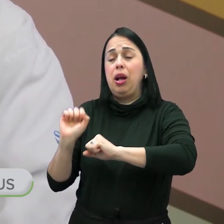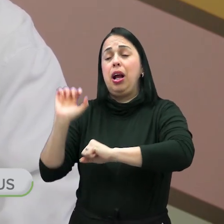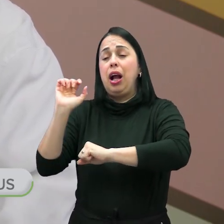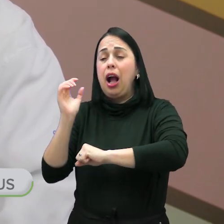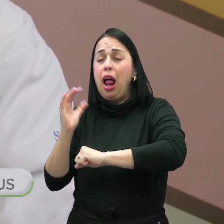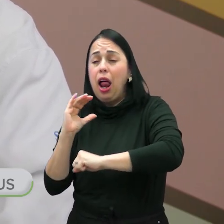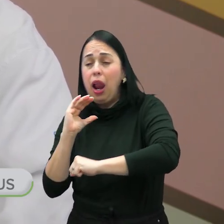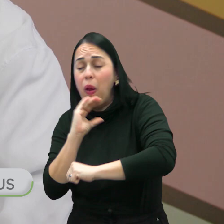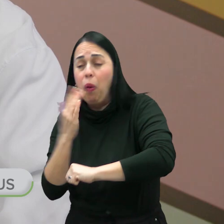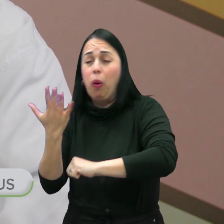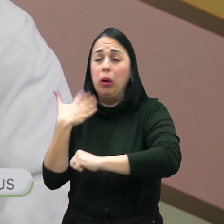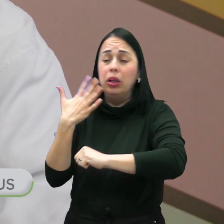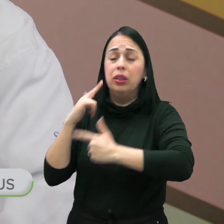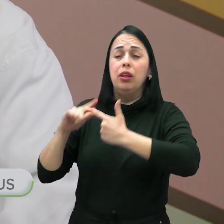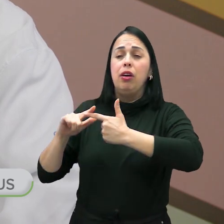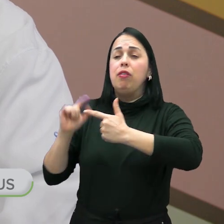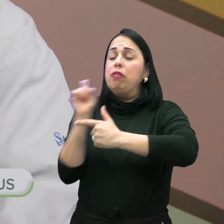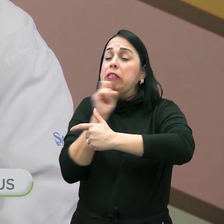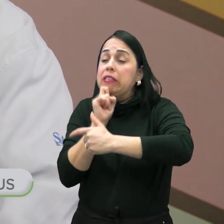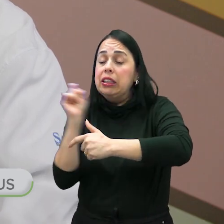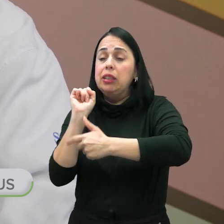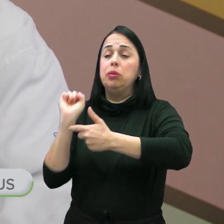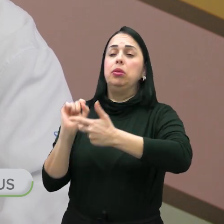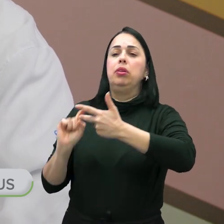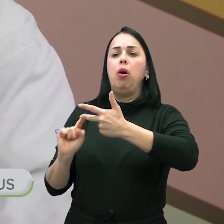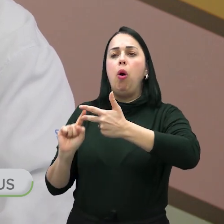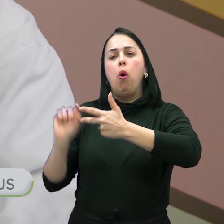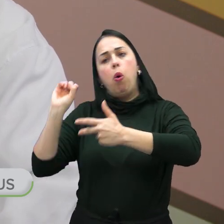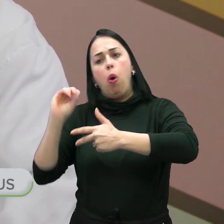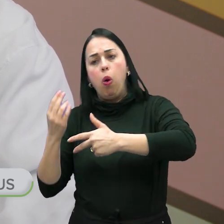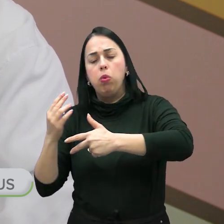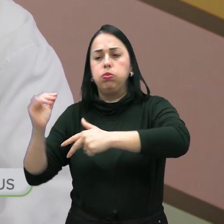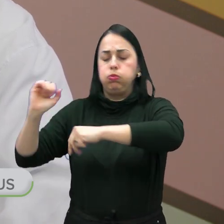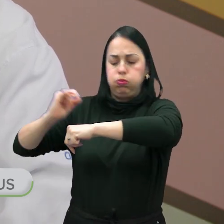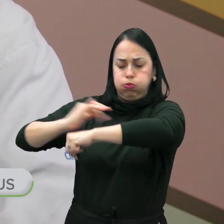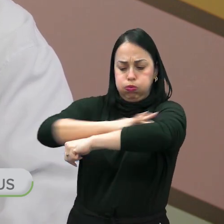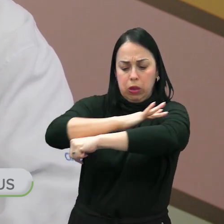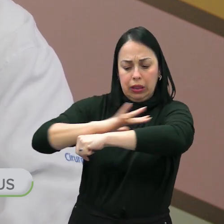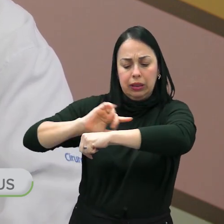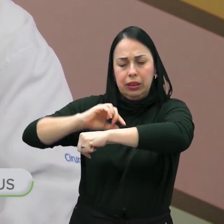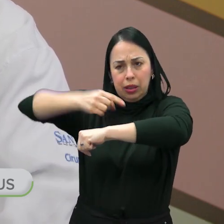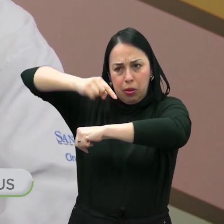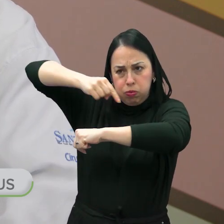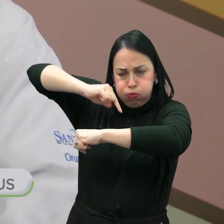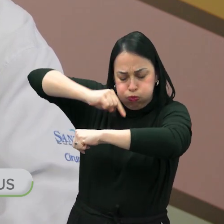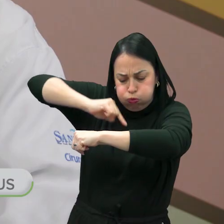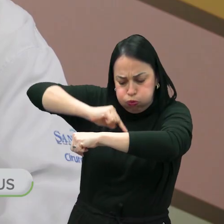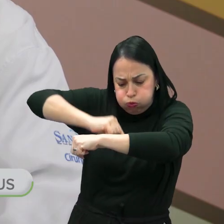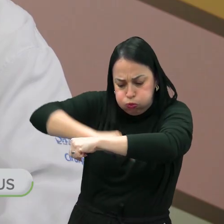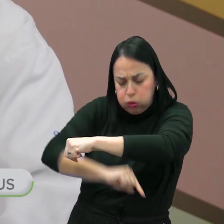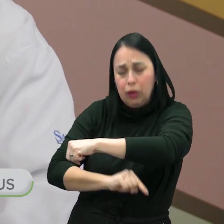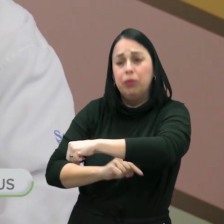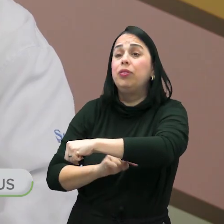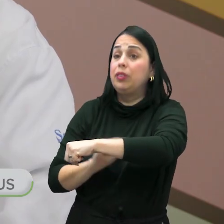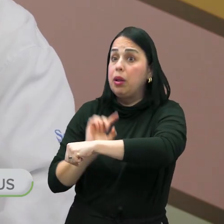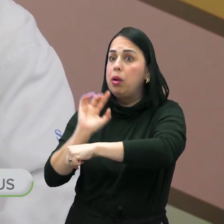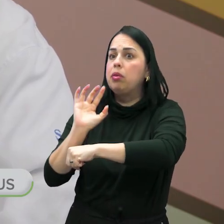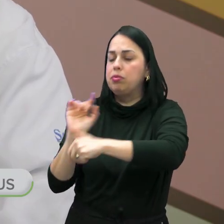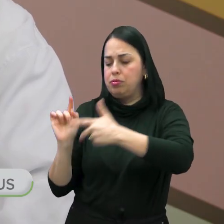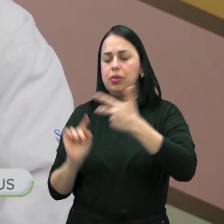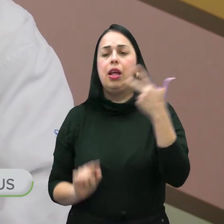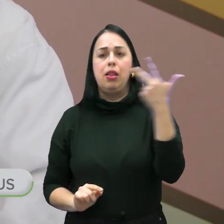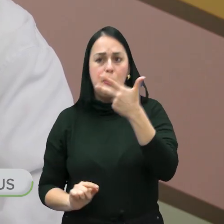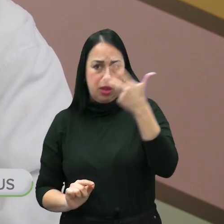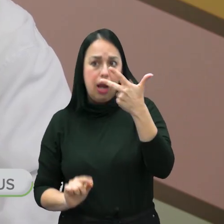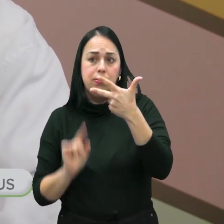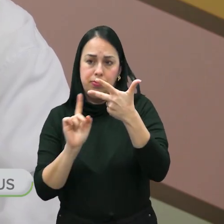ou radiação, outros elementos também podem causar isso. Então chega a gente chama na tela subcutânea ou na gordura. Então,